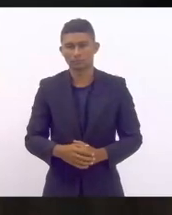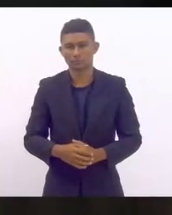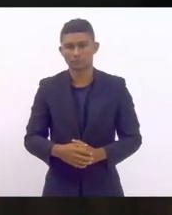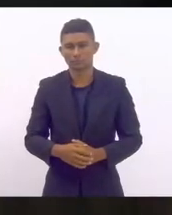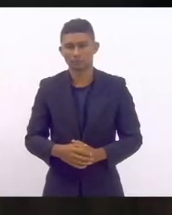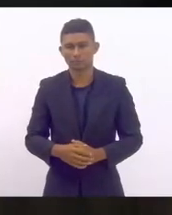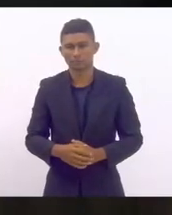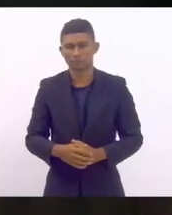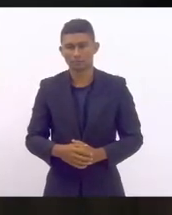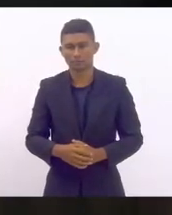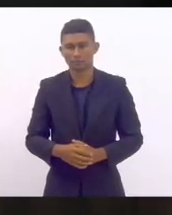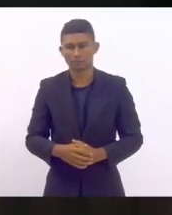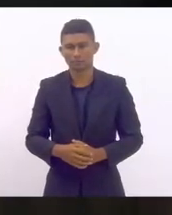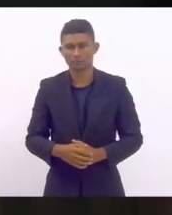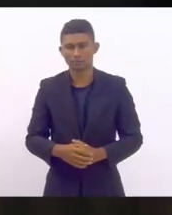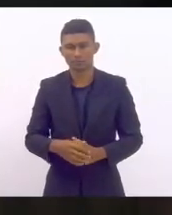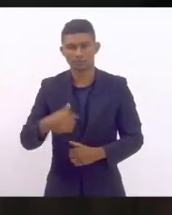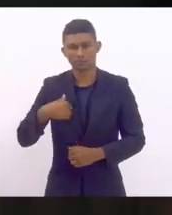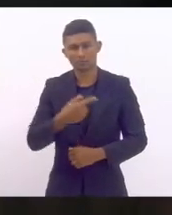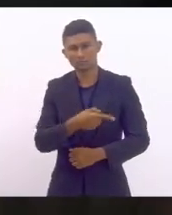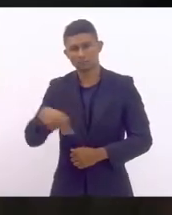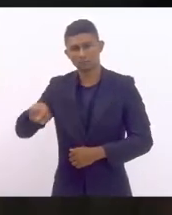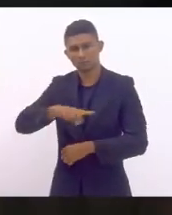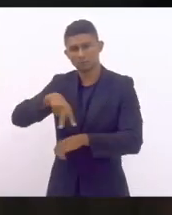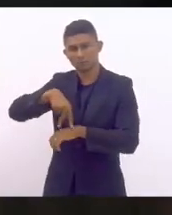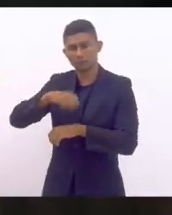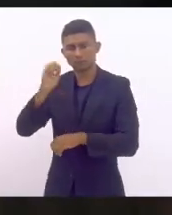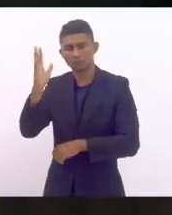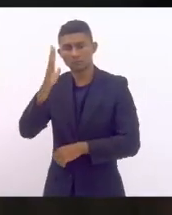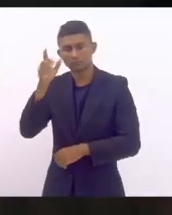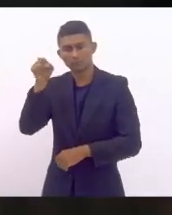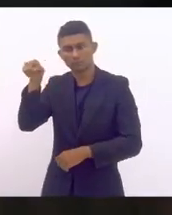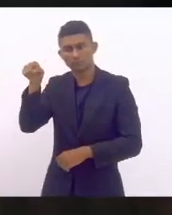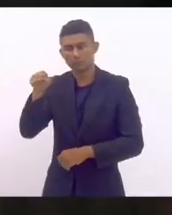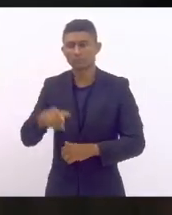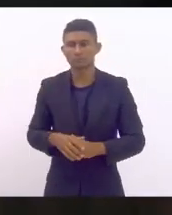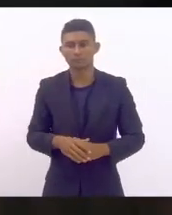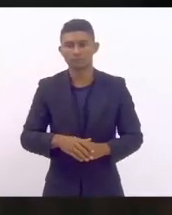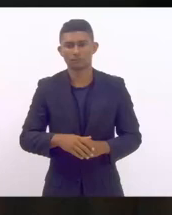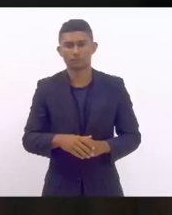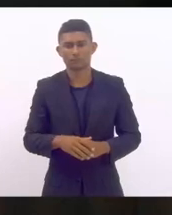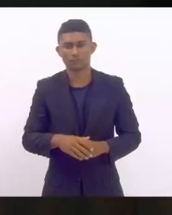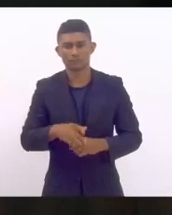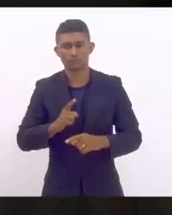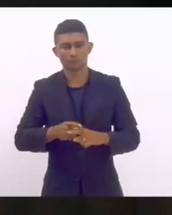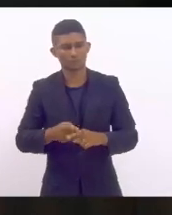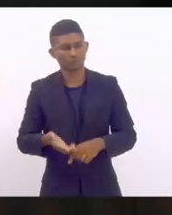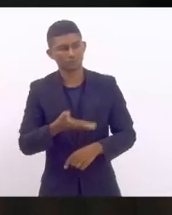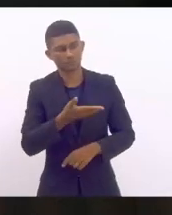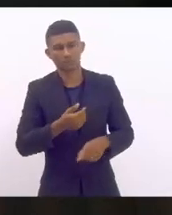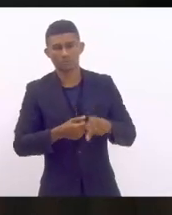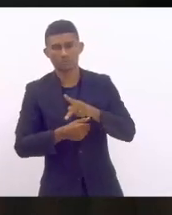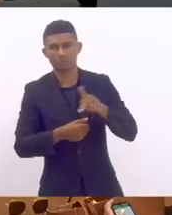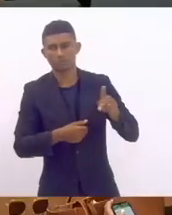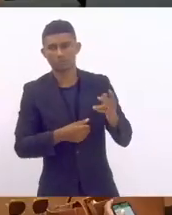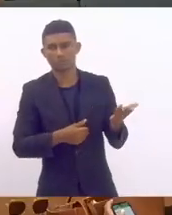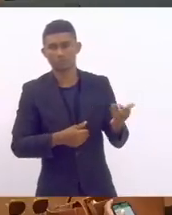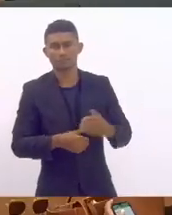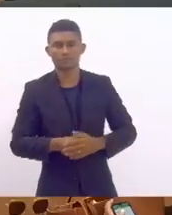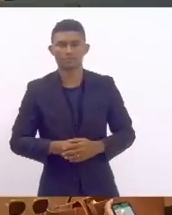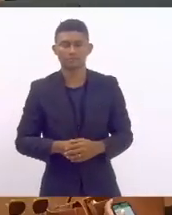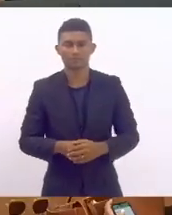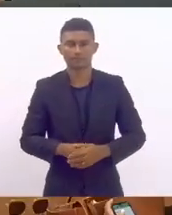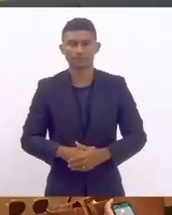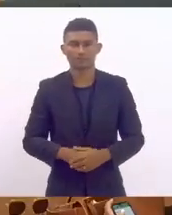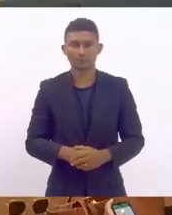eu vou usar da palavra lá na Tribuna que chegou aquele que tem que presidir os trabalhos